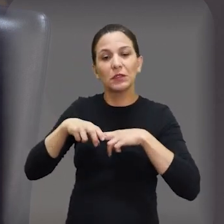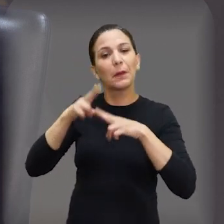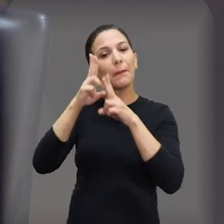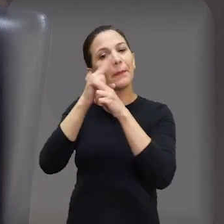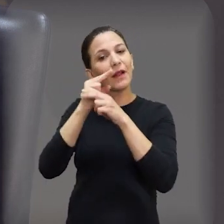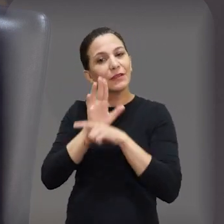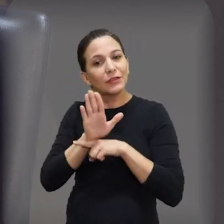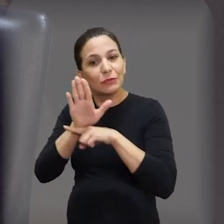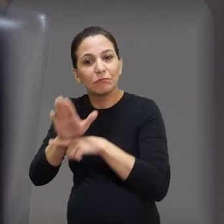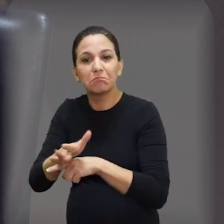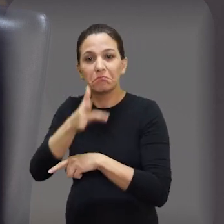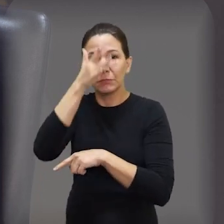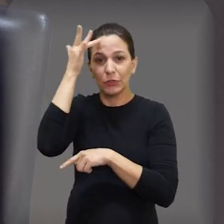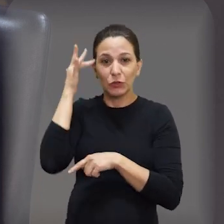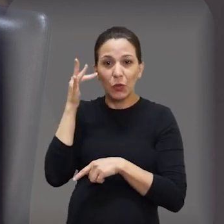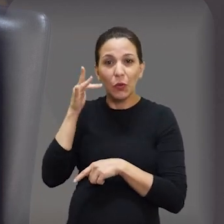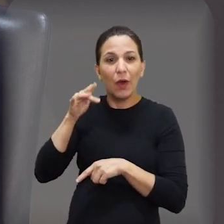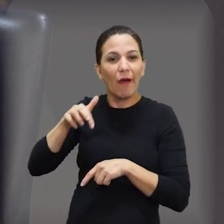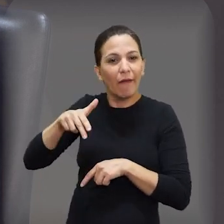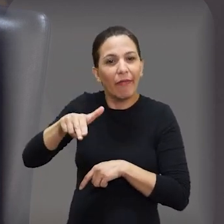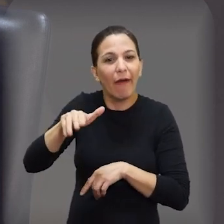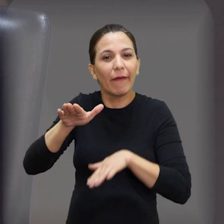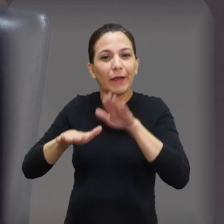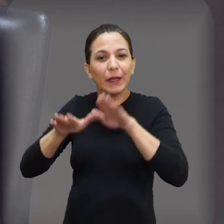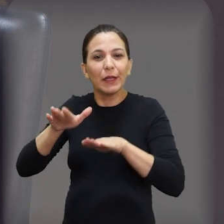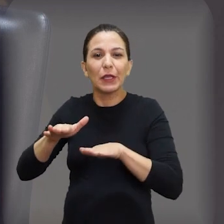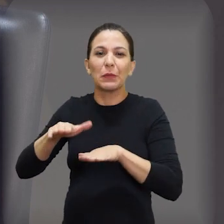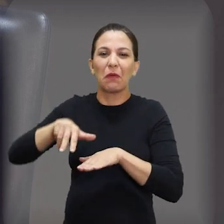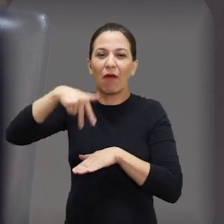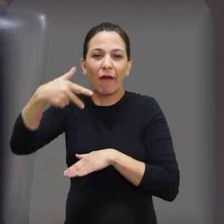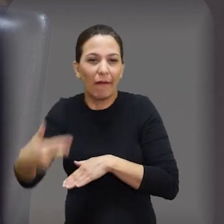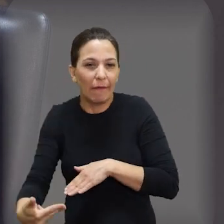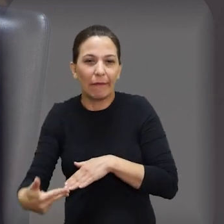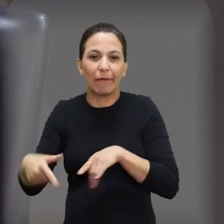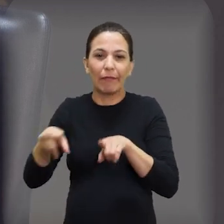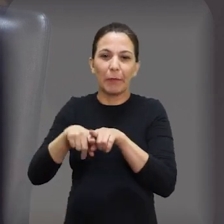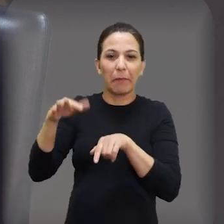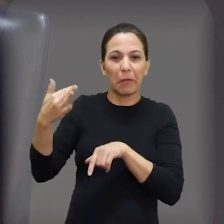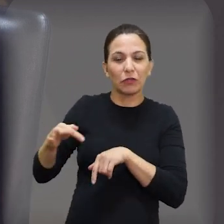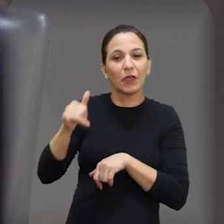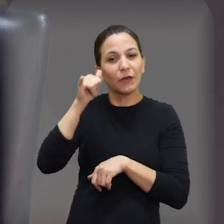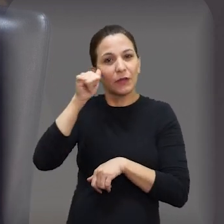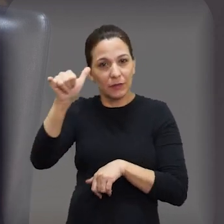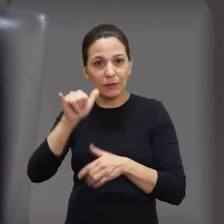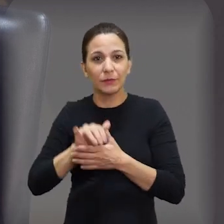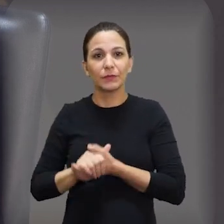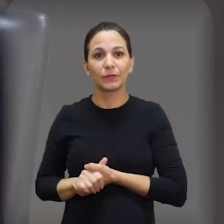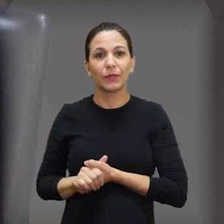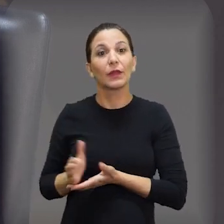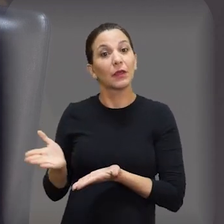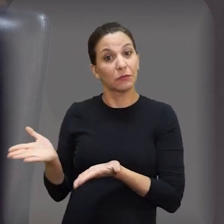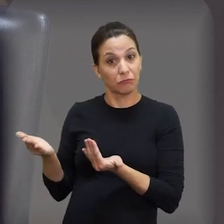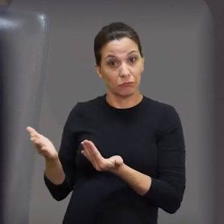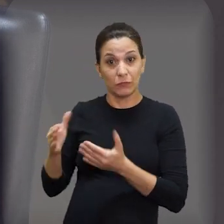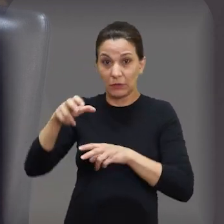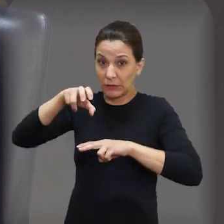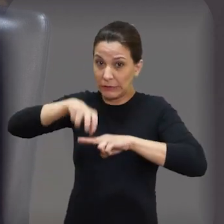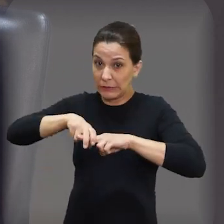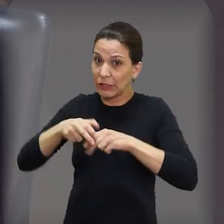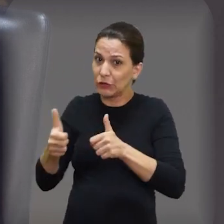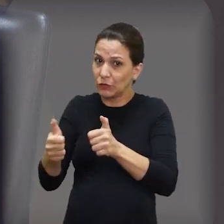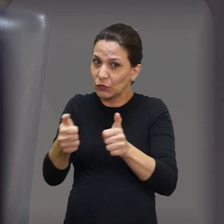o envelhecimento ocorre. E, claro, evitam quedas e outras lesões também, né? Adolescentes